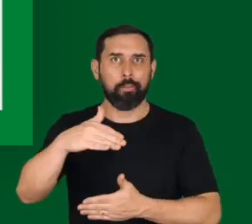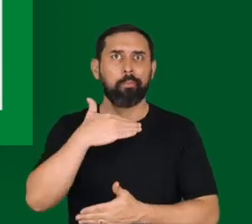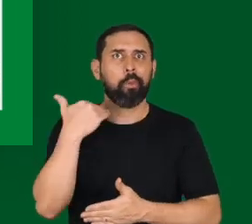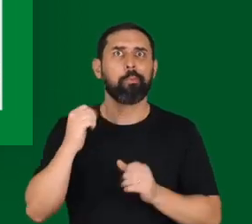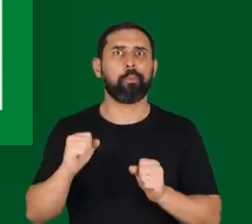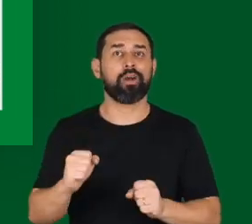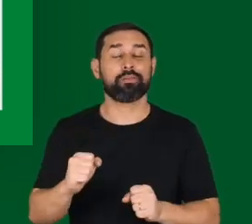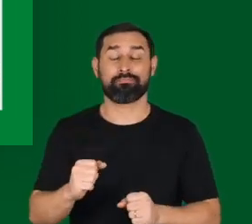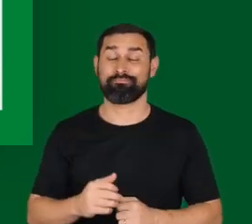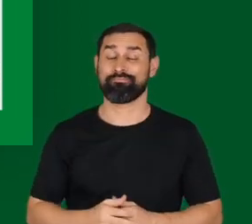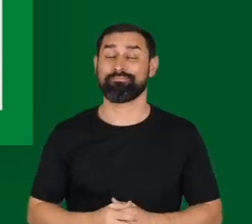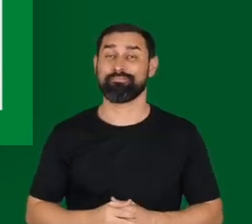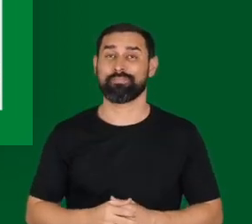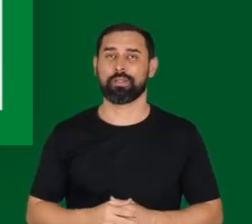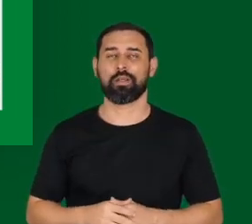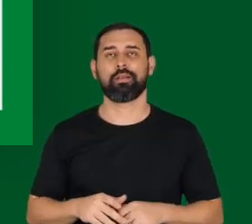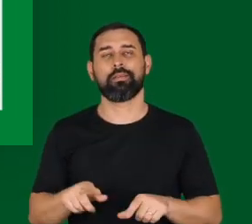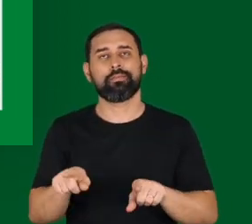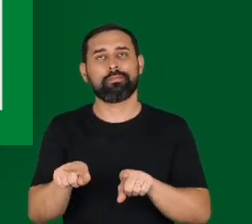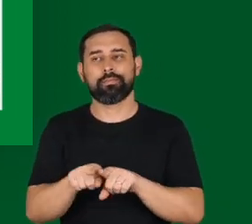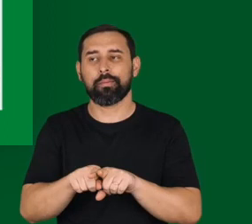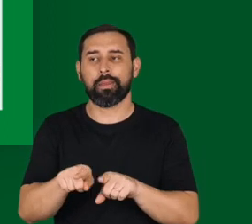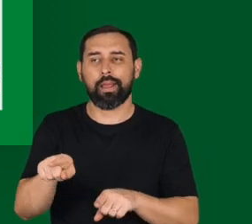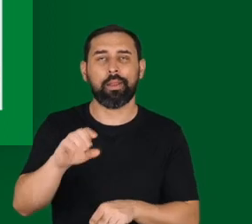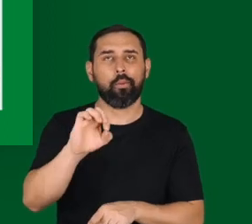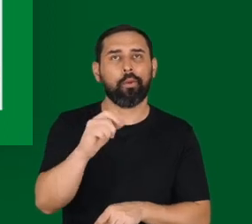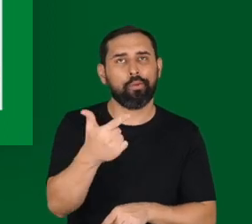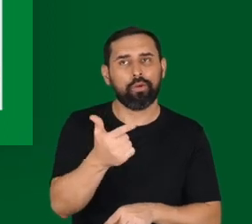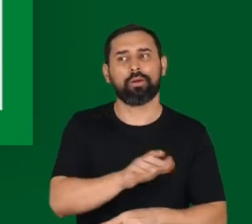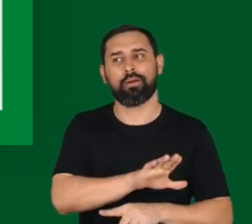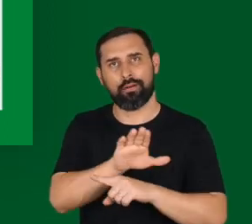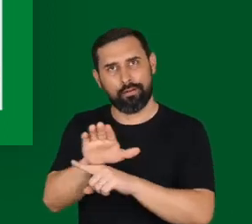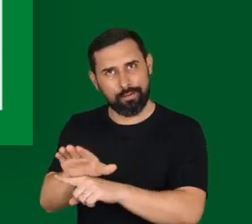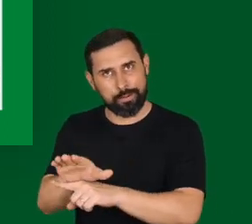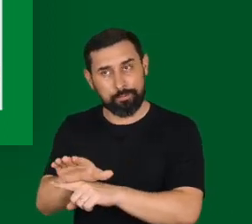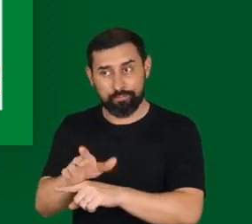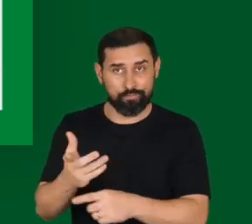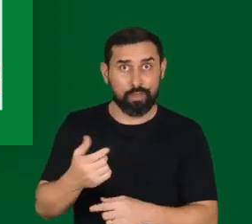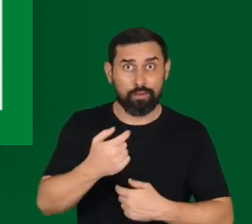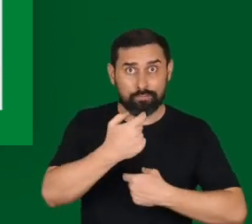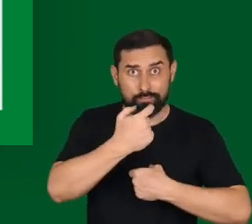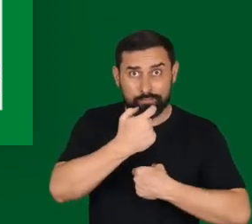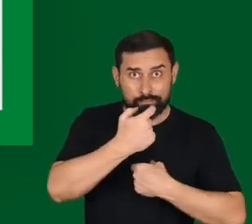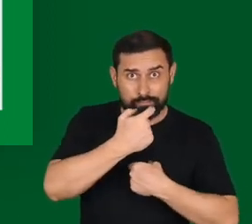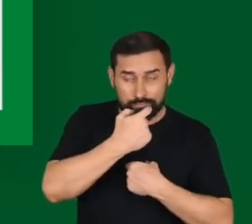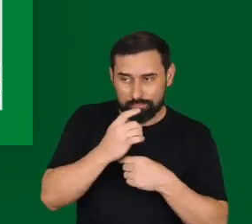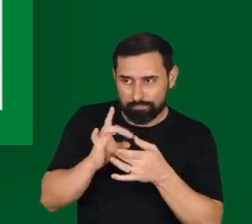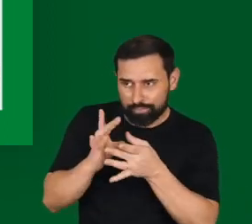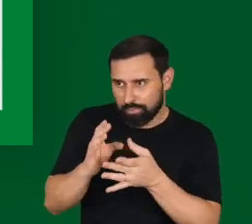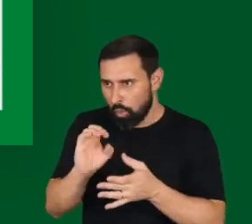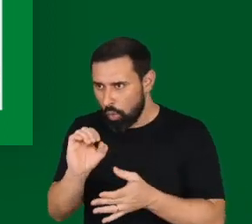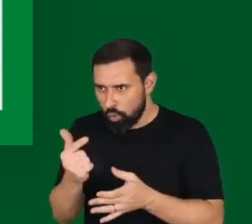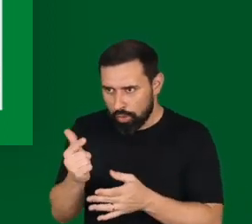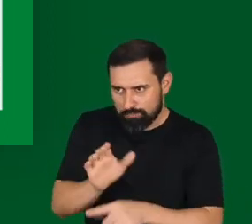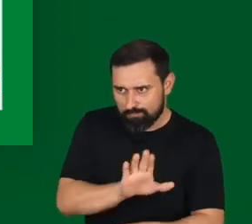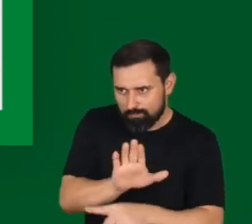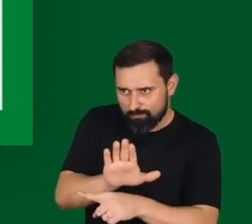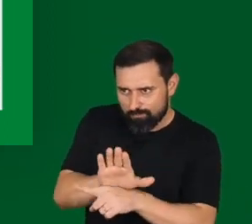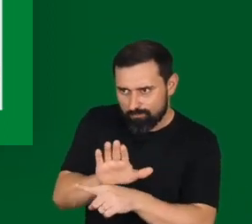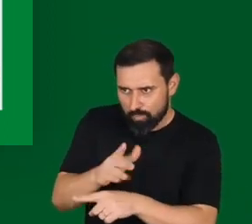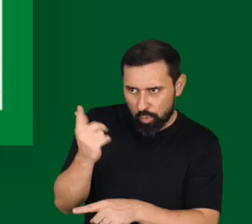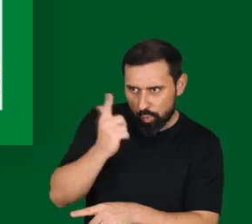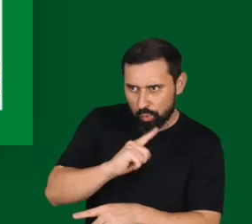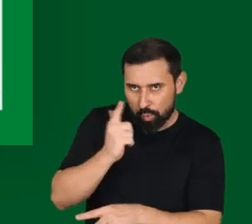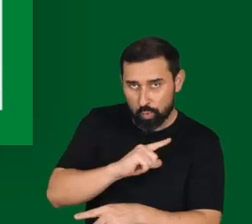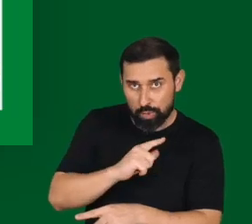ou em mantê-la efetiva ali, associada à falta de oxigênio. Então, além de abrir a via aérea, se